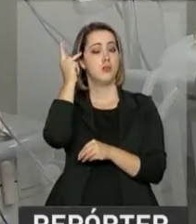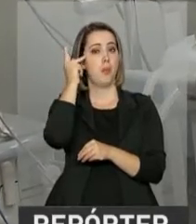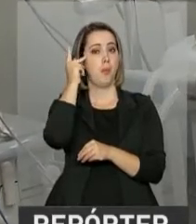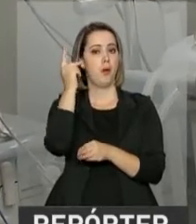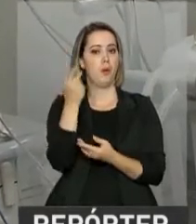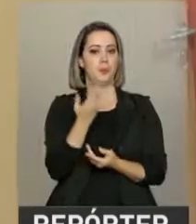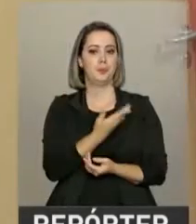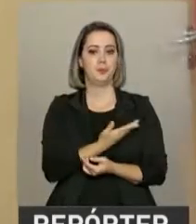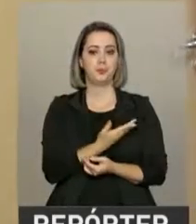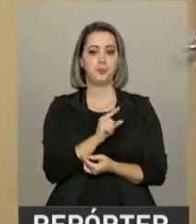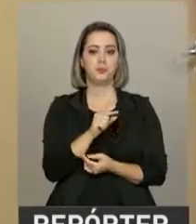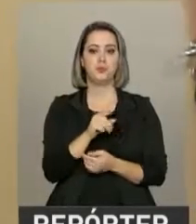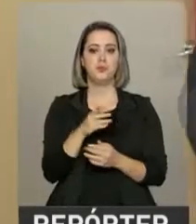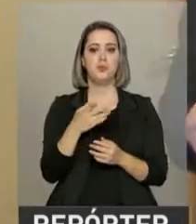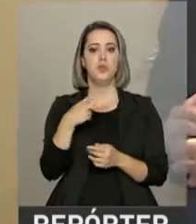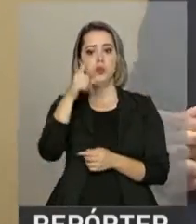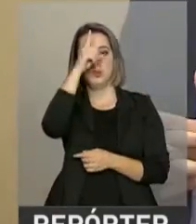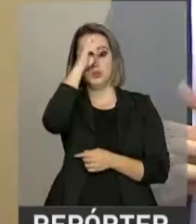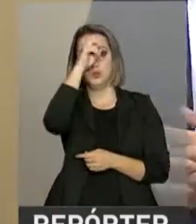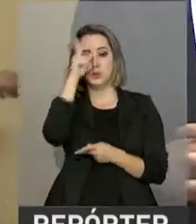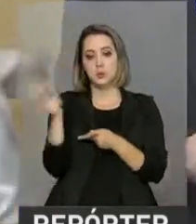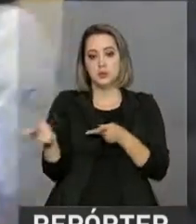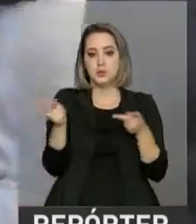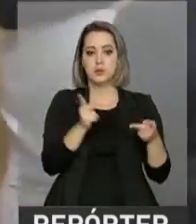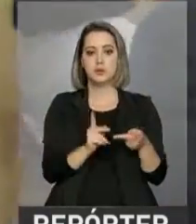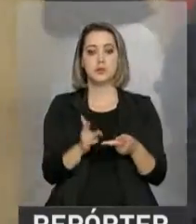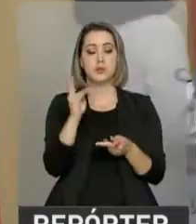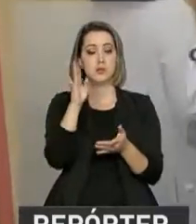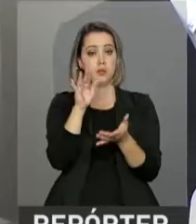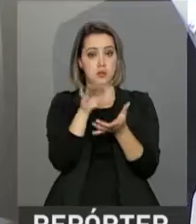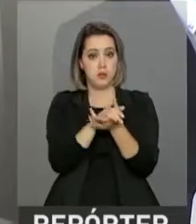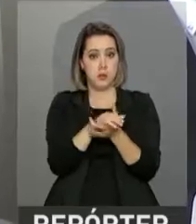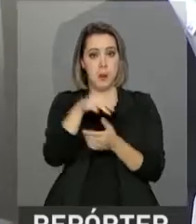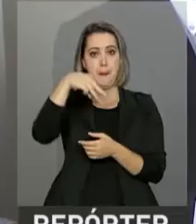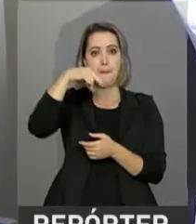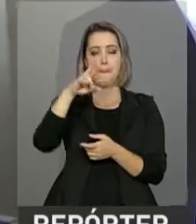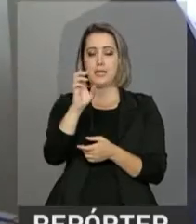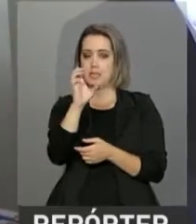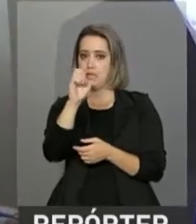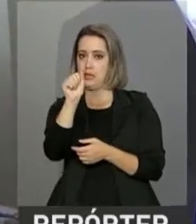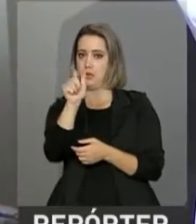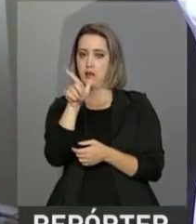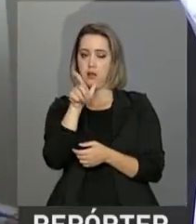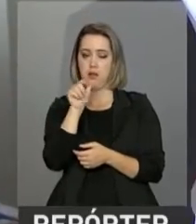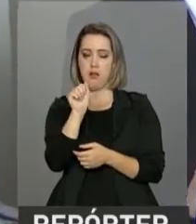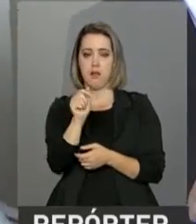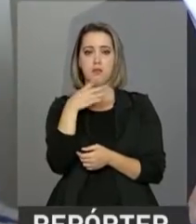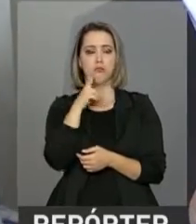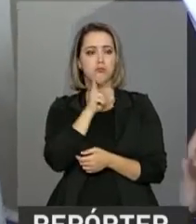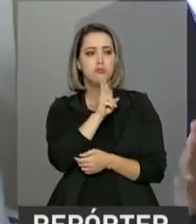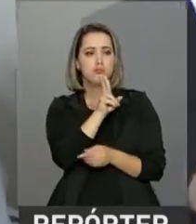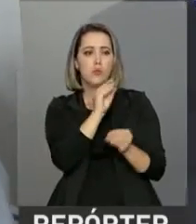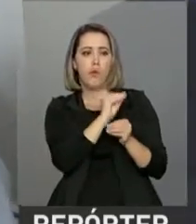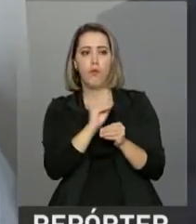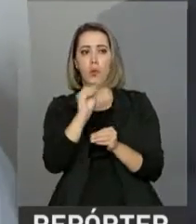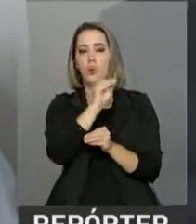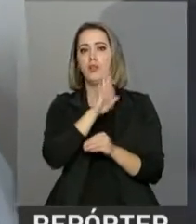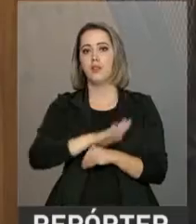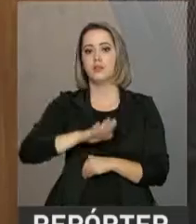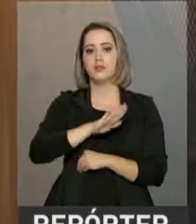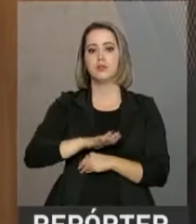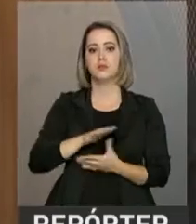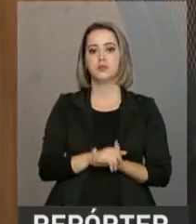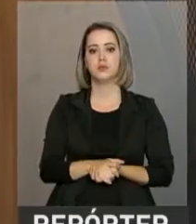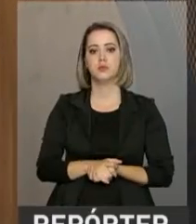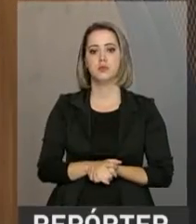o INCOR. O hospital foi visitado pela primeira-dama Marcela Temer, que conferiu de perto cada etapa do cuidado com as crianças.